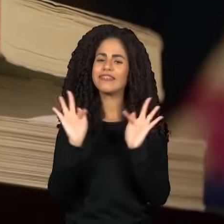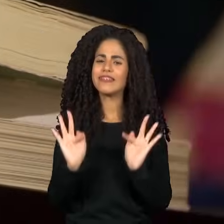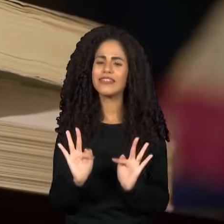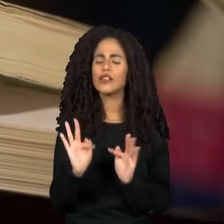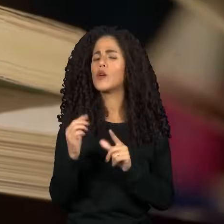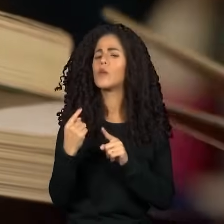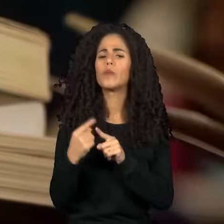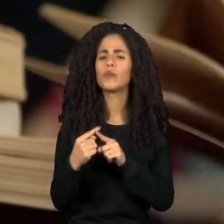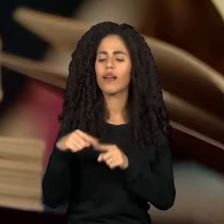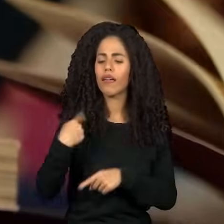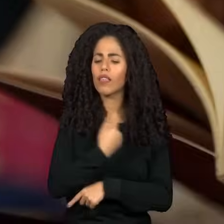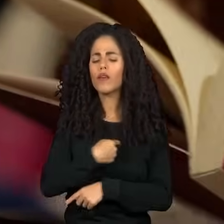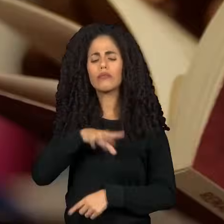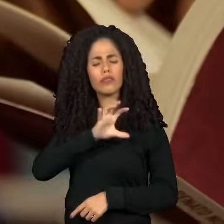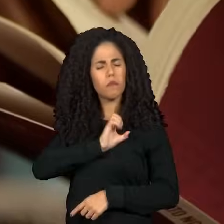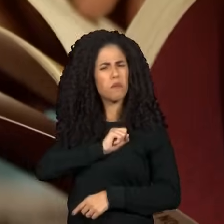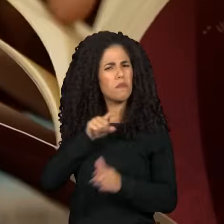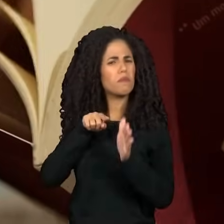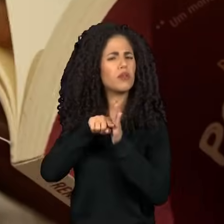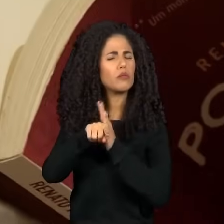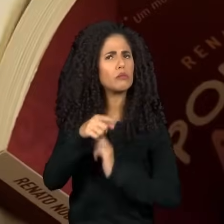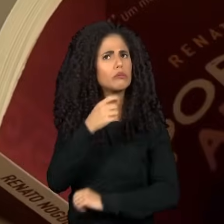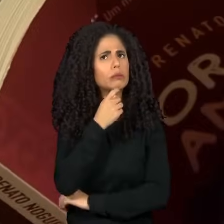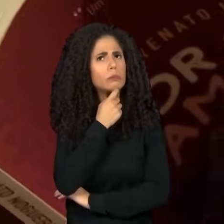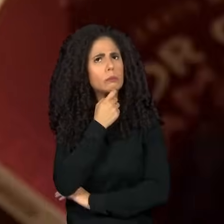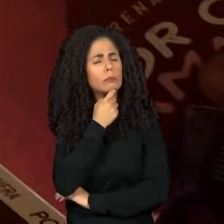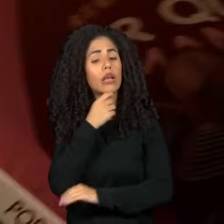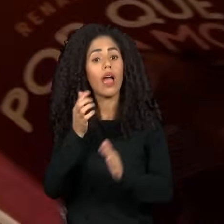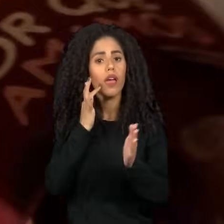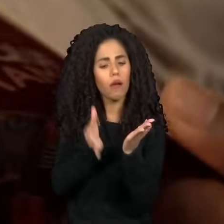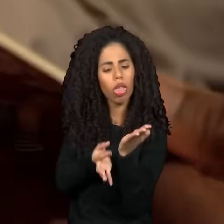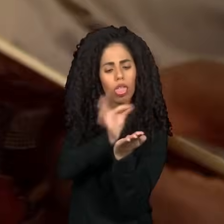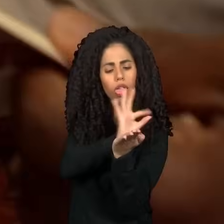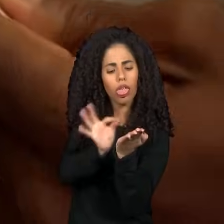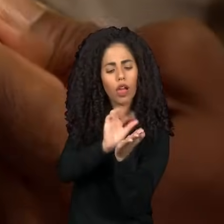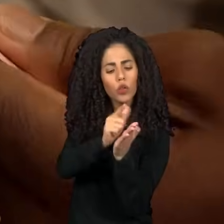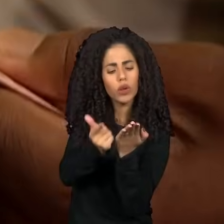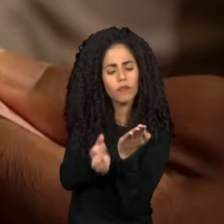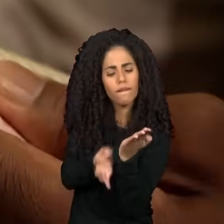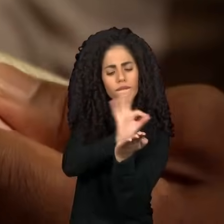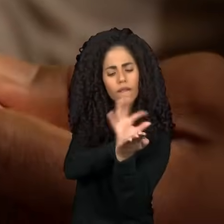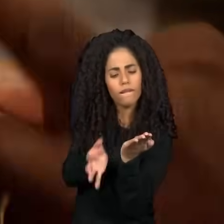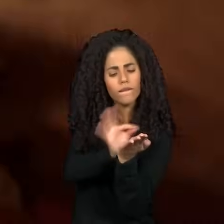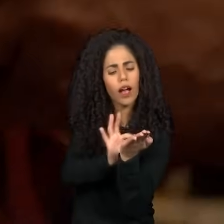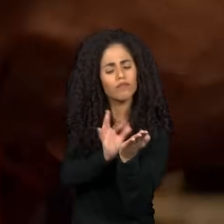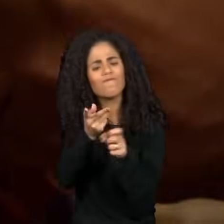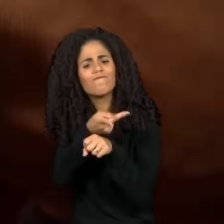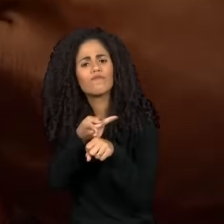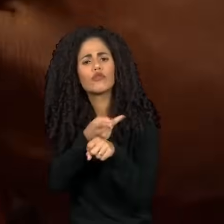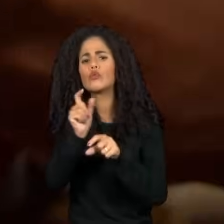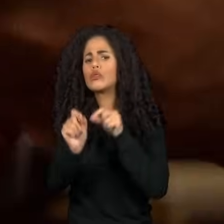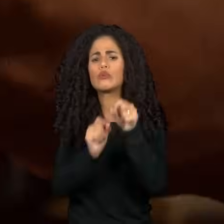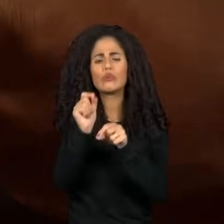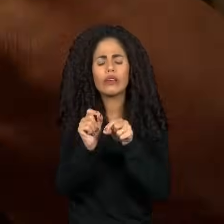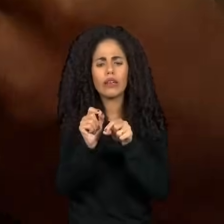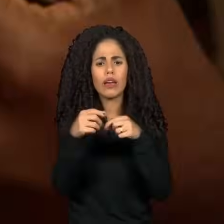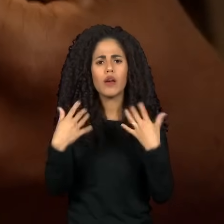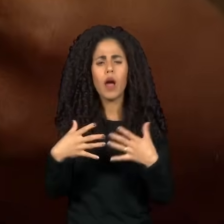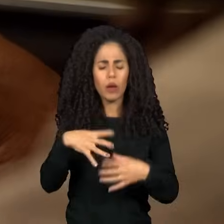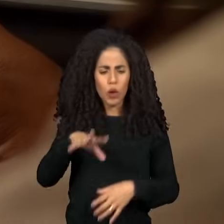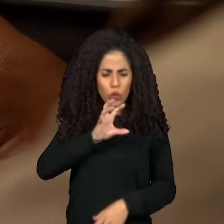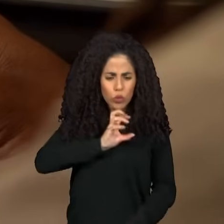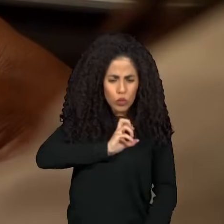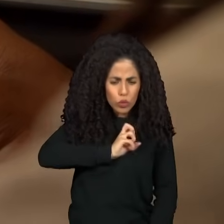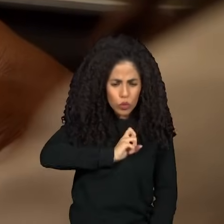que amamos? Uma pergunta que eu procurei responder num livro chamado Por que Amamos e que estraga a surpresa